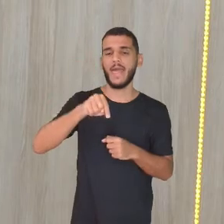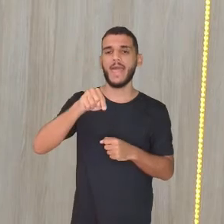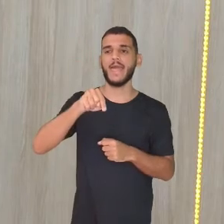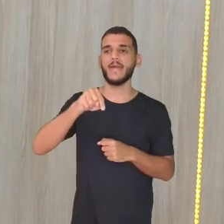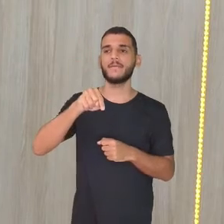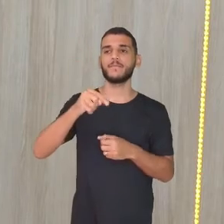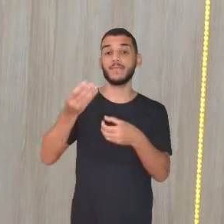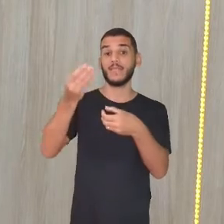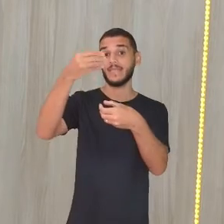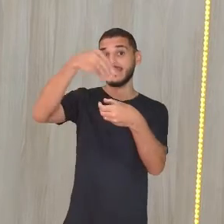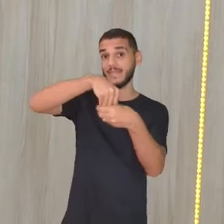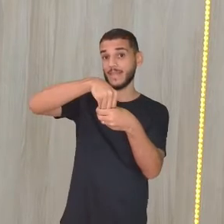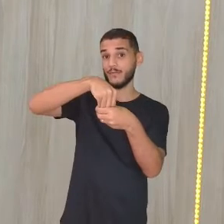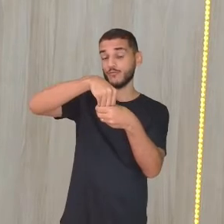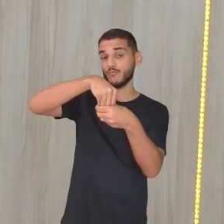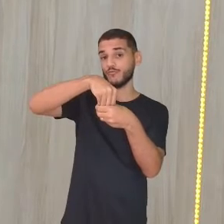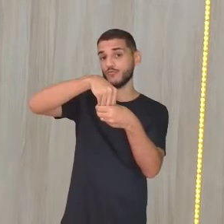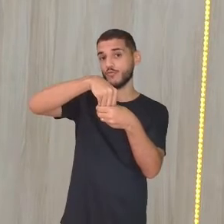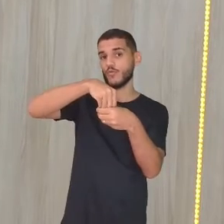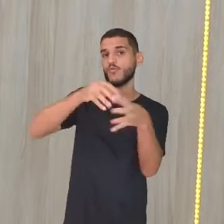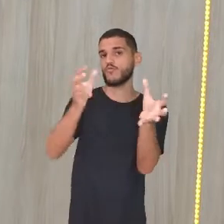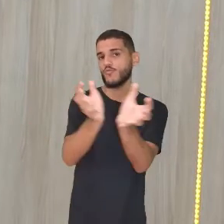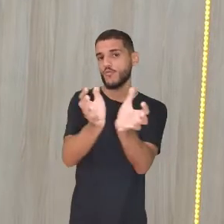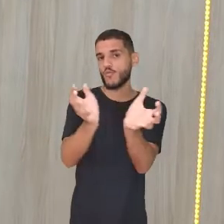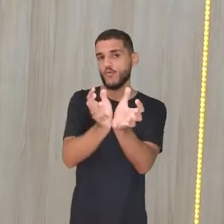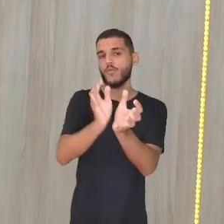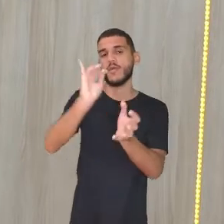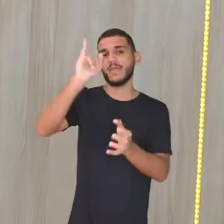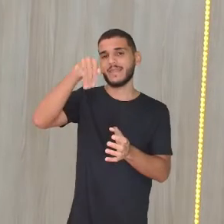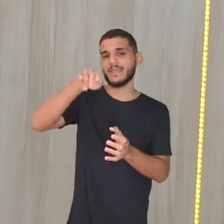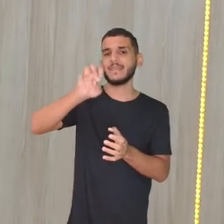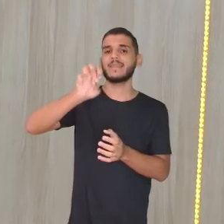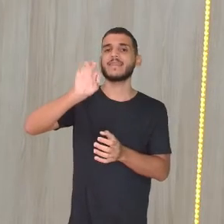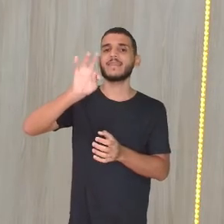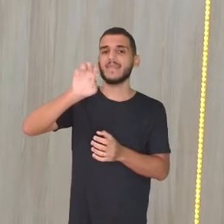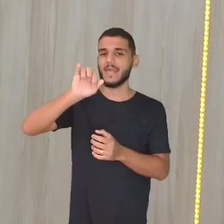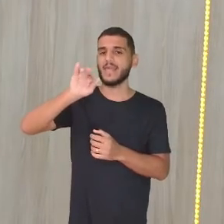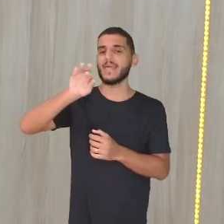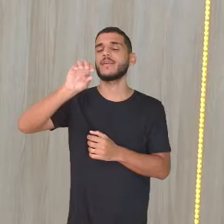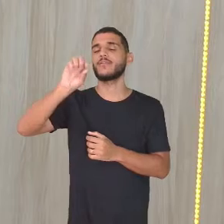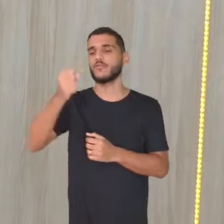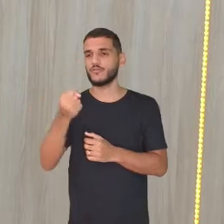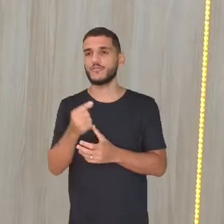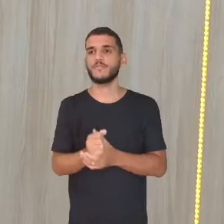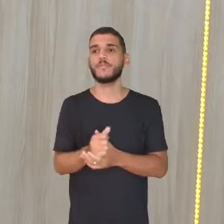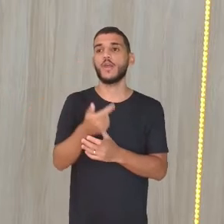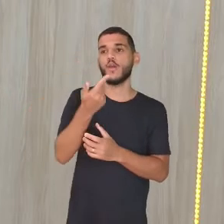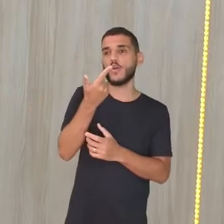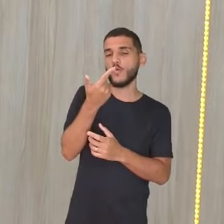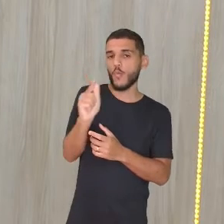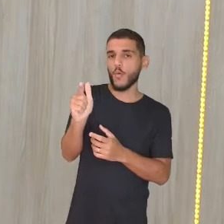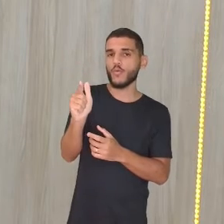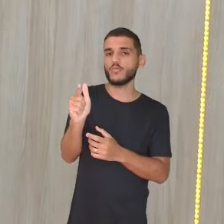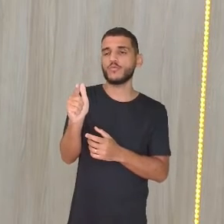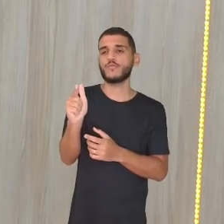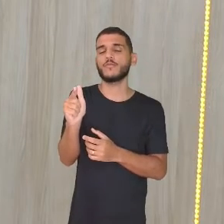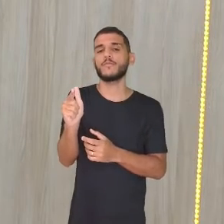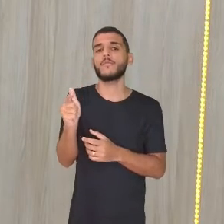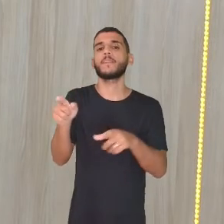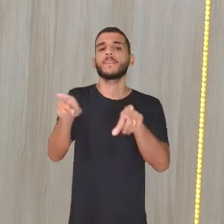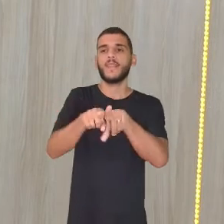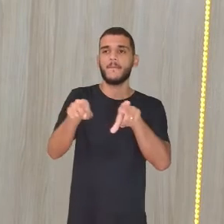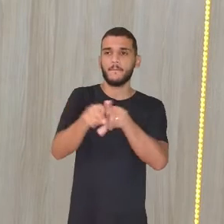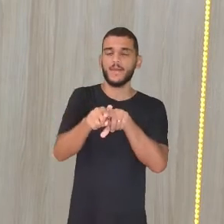certo? Dentro daí do conjunto dos números inteiros, beleza? E o conjunto dos números inteiros,